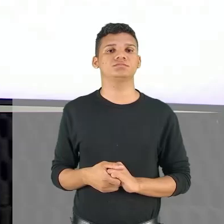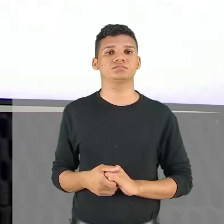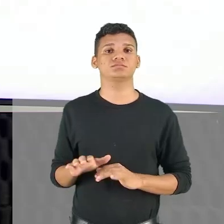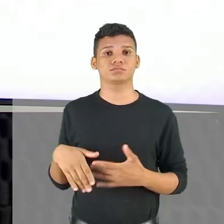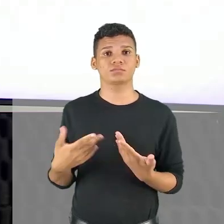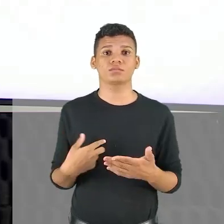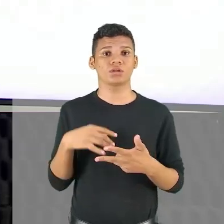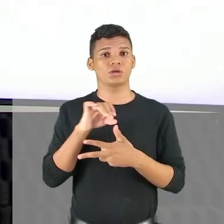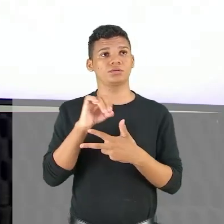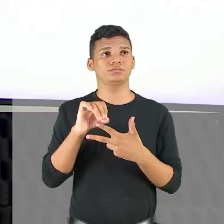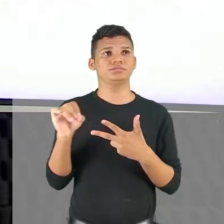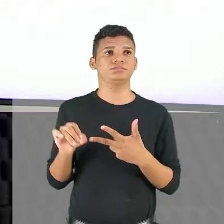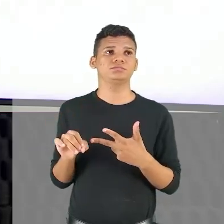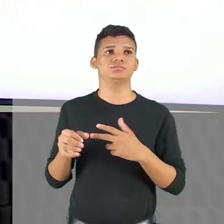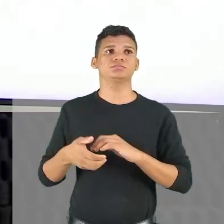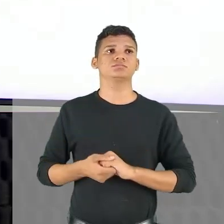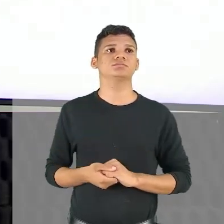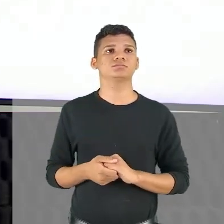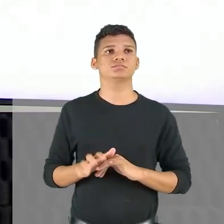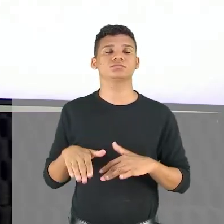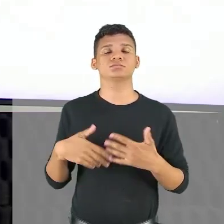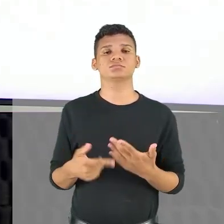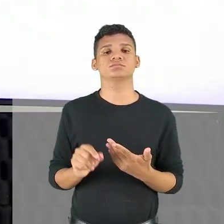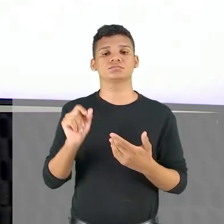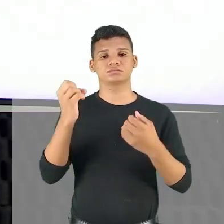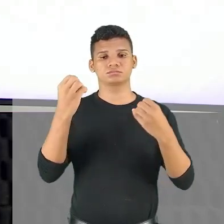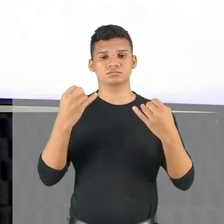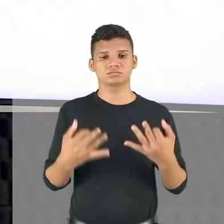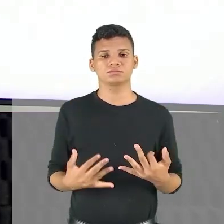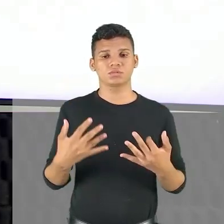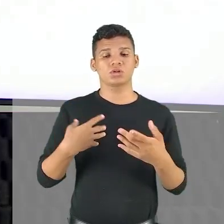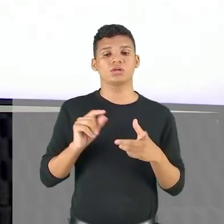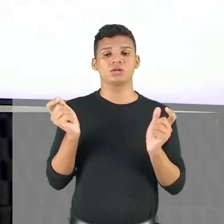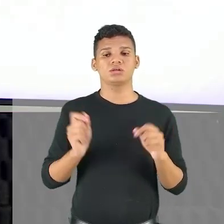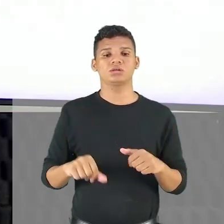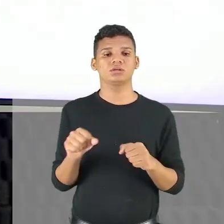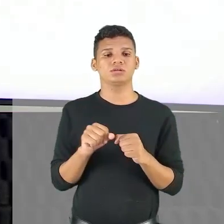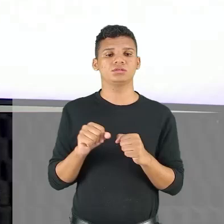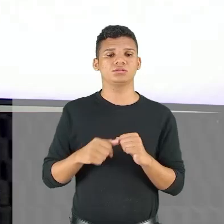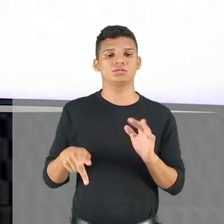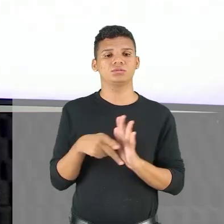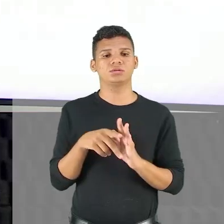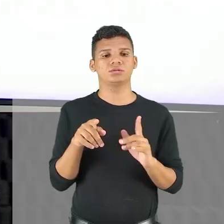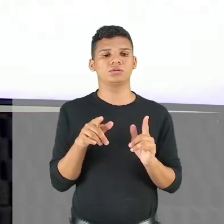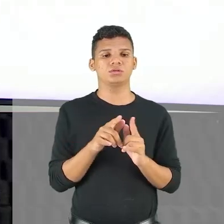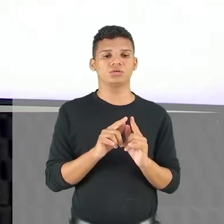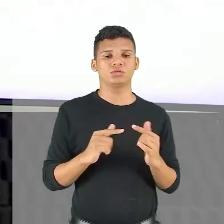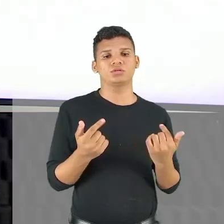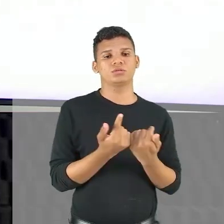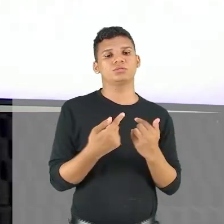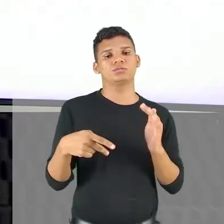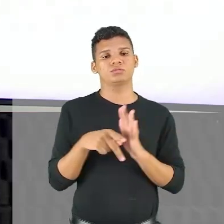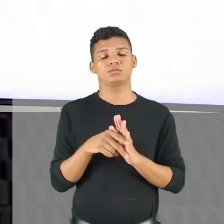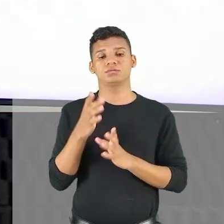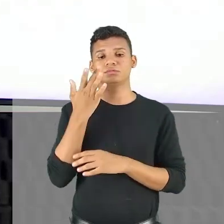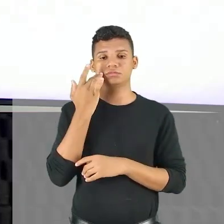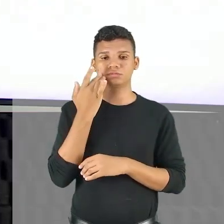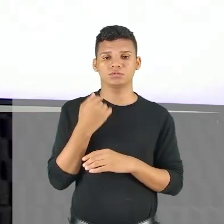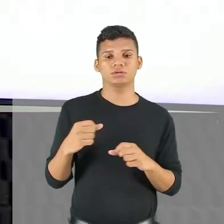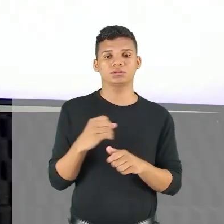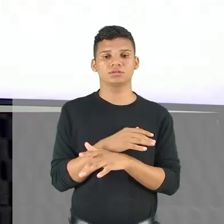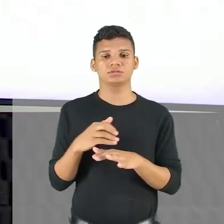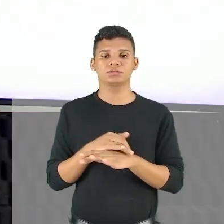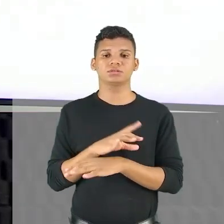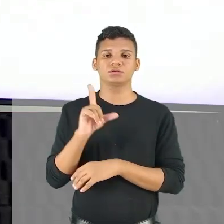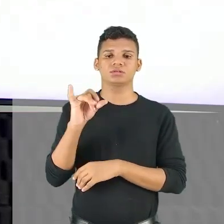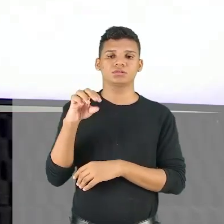Questão do Enem, tá? Também caiu no Enem. Nesse grafite, realizado por um grupo de artistas na cidade de Lima, há um jogo